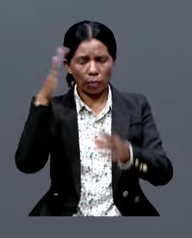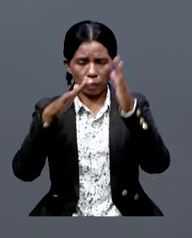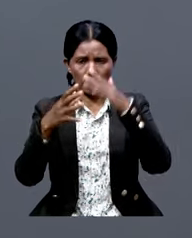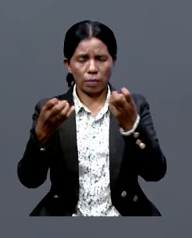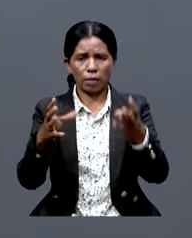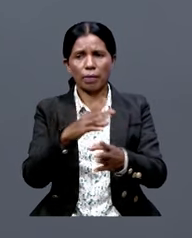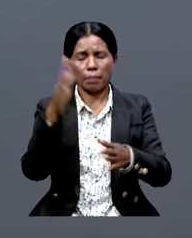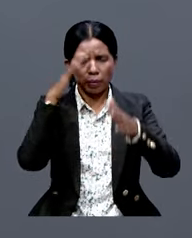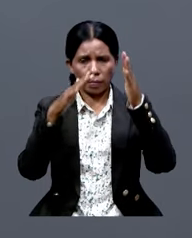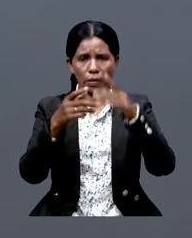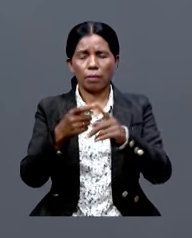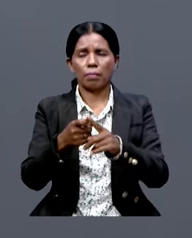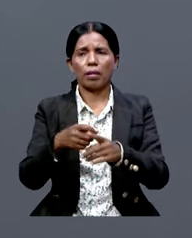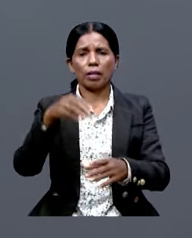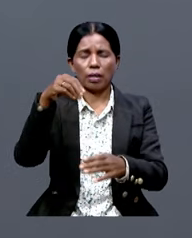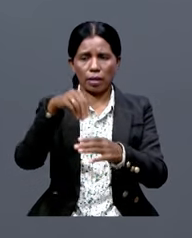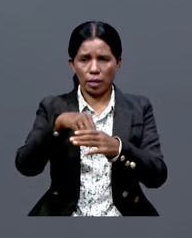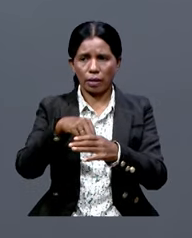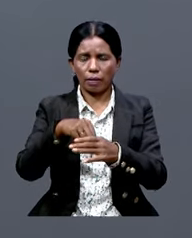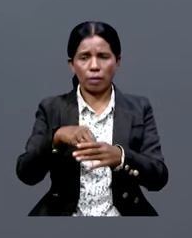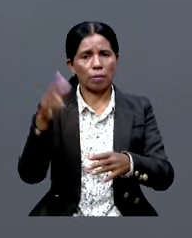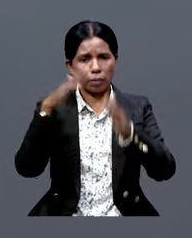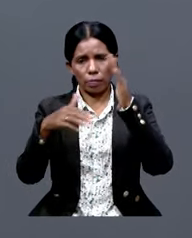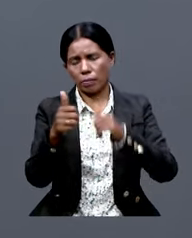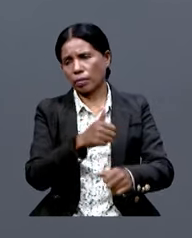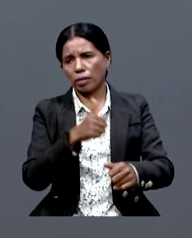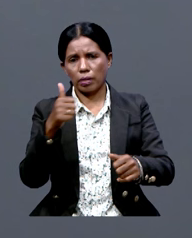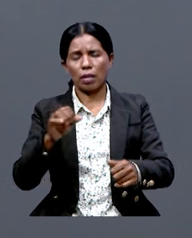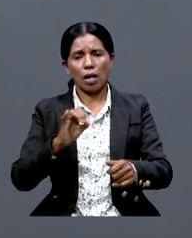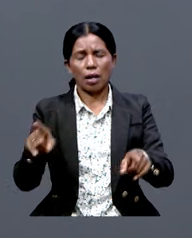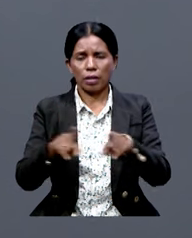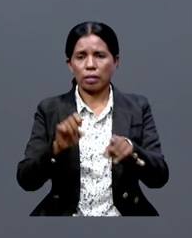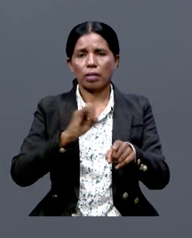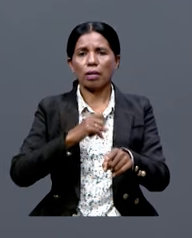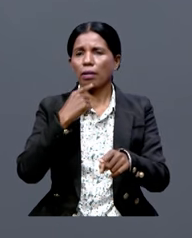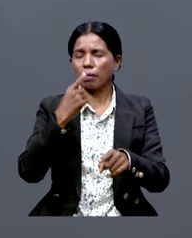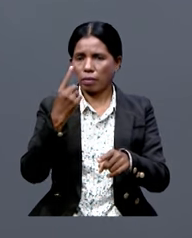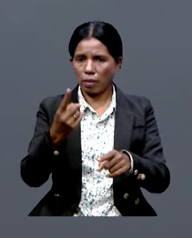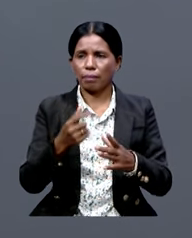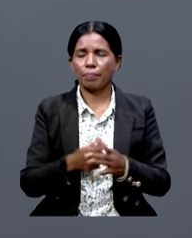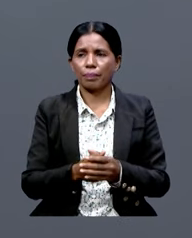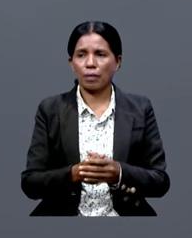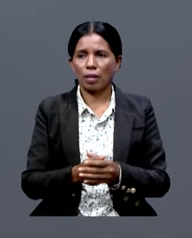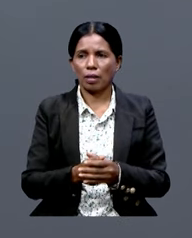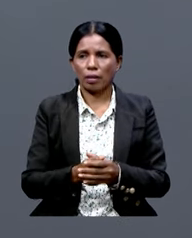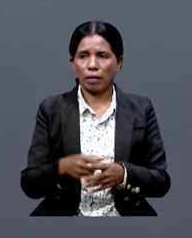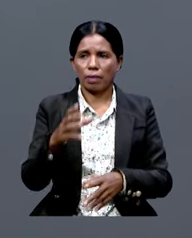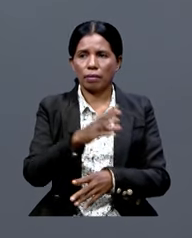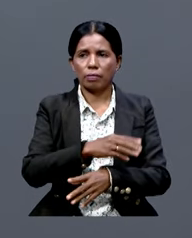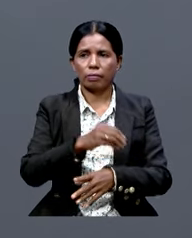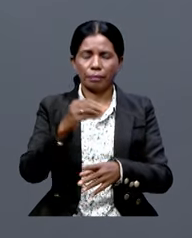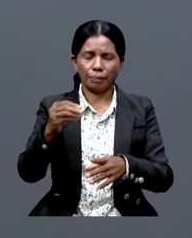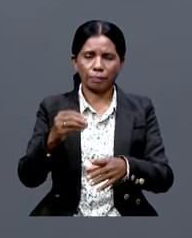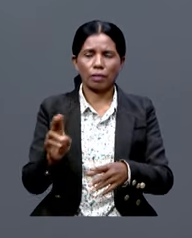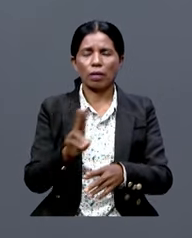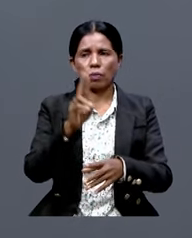mas vemos o problema se lutam mas nessa não é na odehane está capacidade de executação mas que